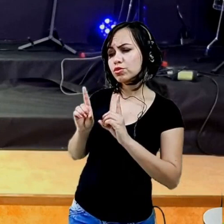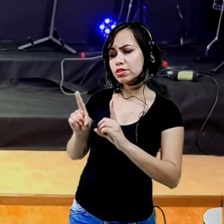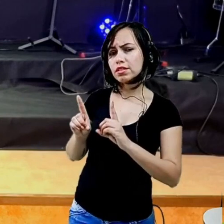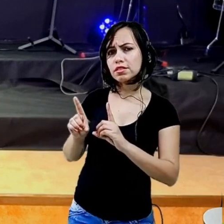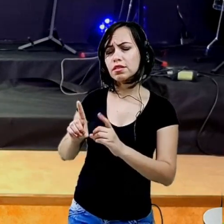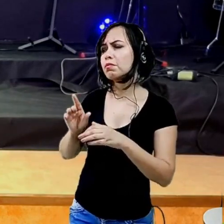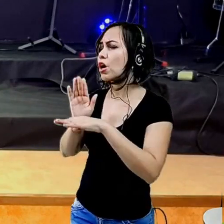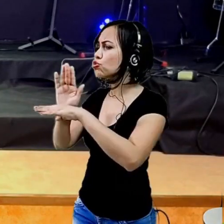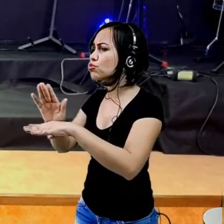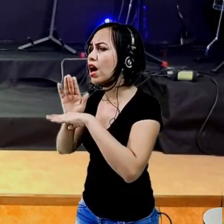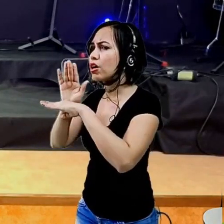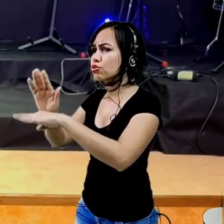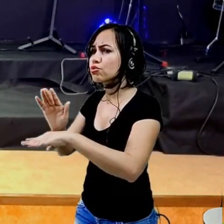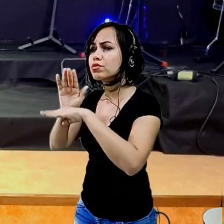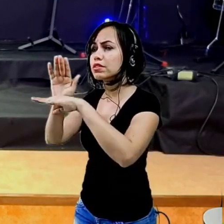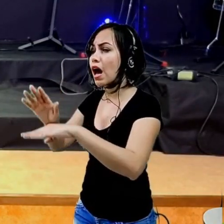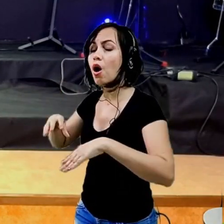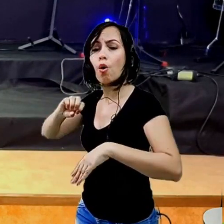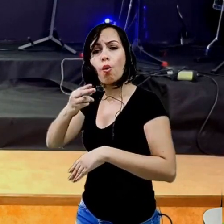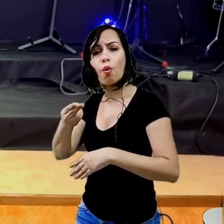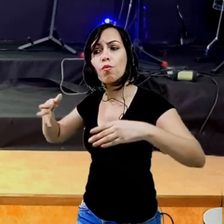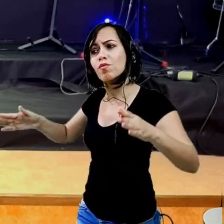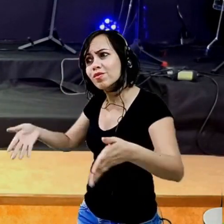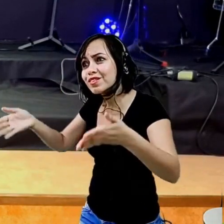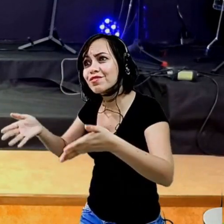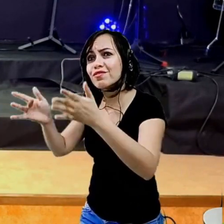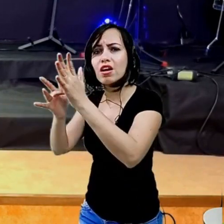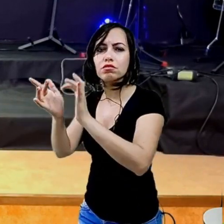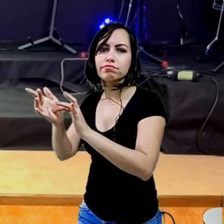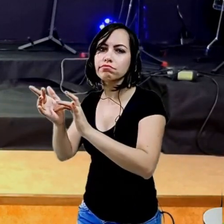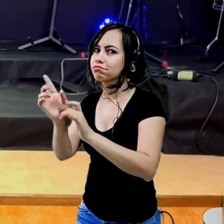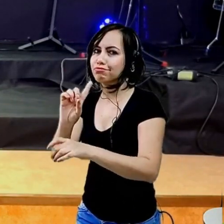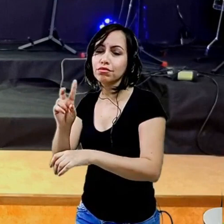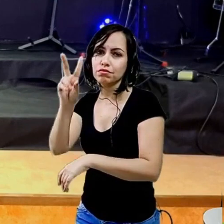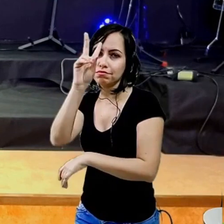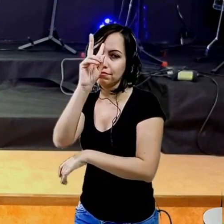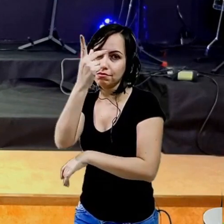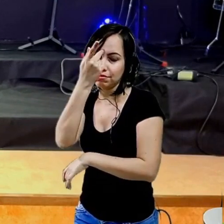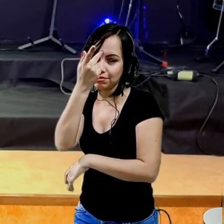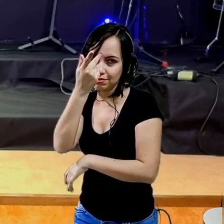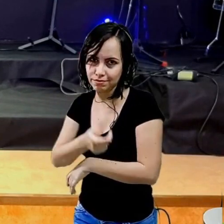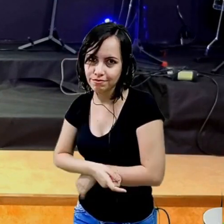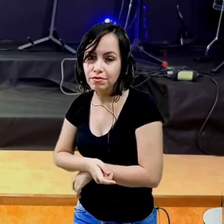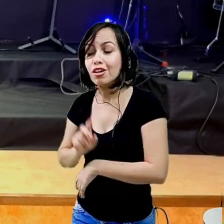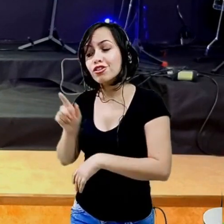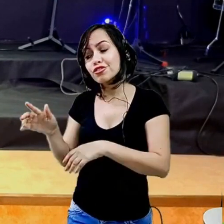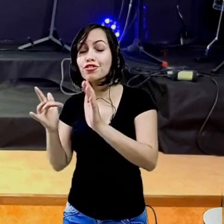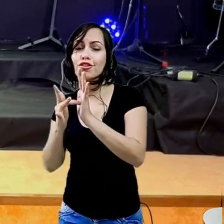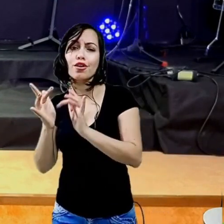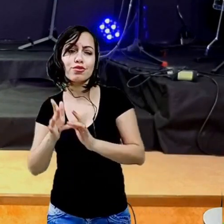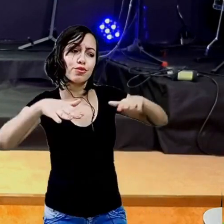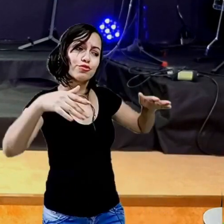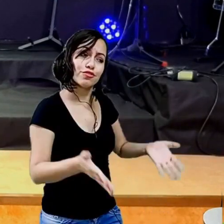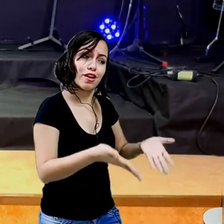apoiar Jesus ou o animar, foi ao contrário. Ele teve